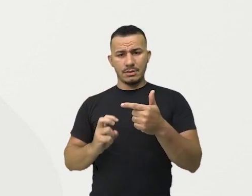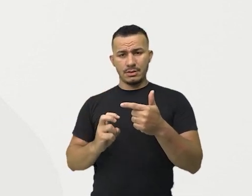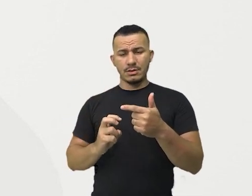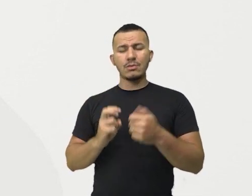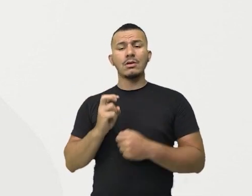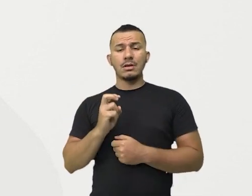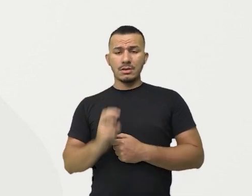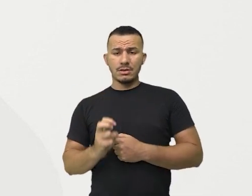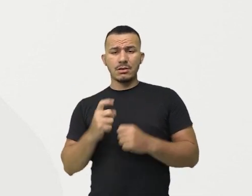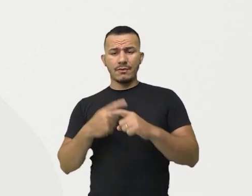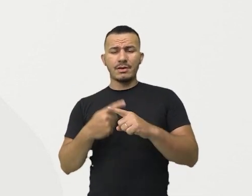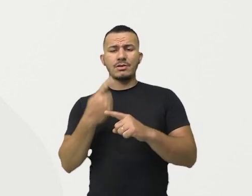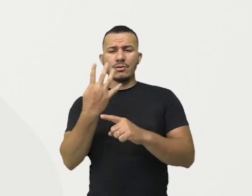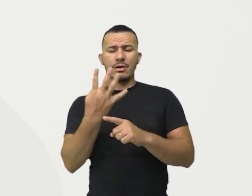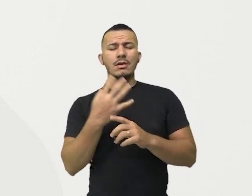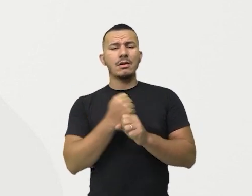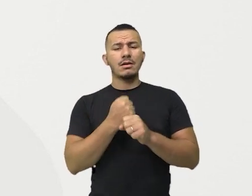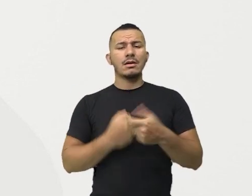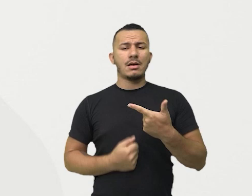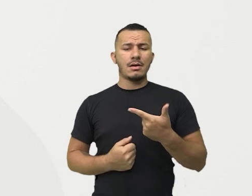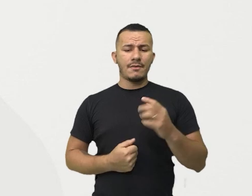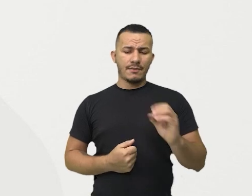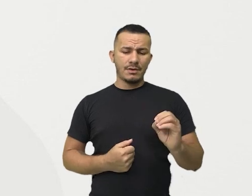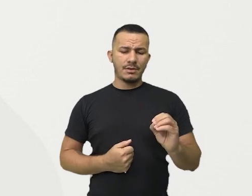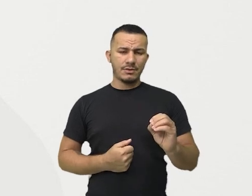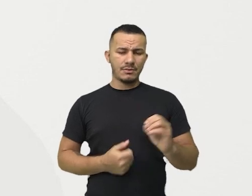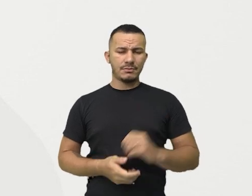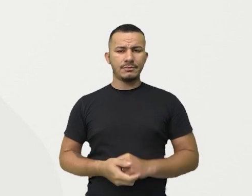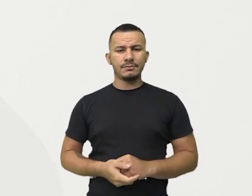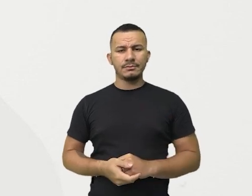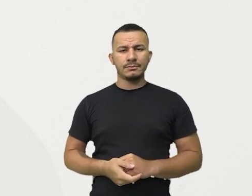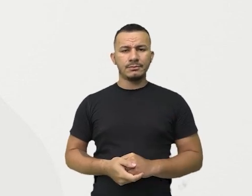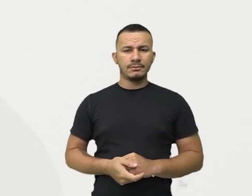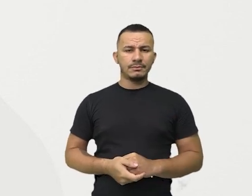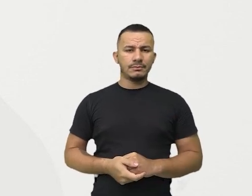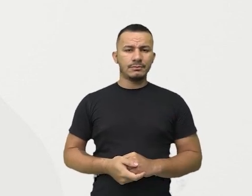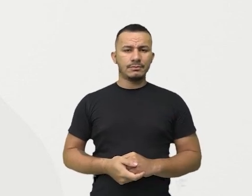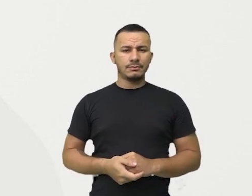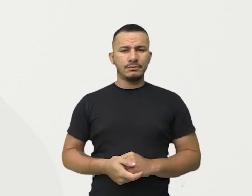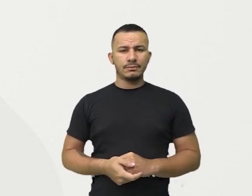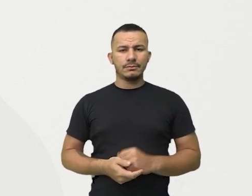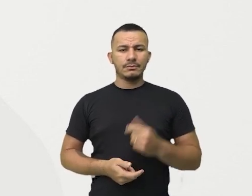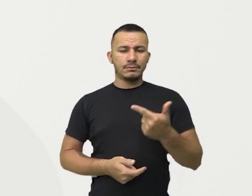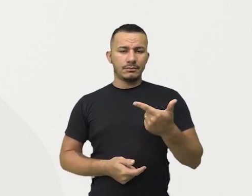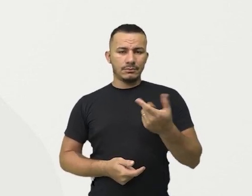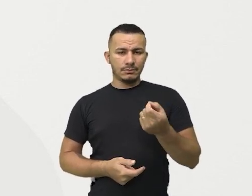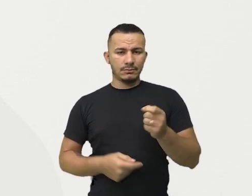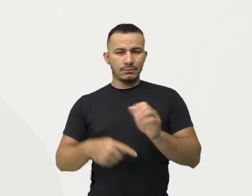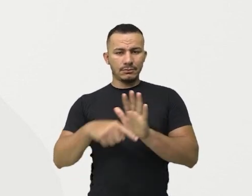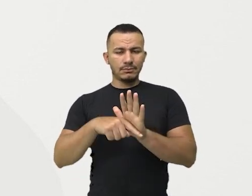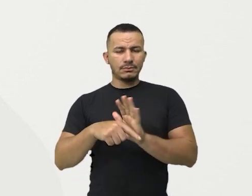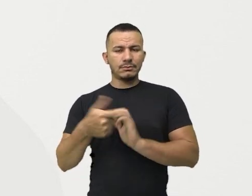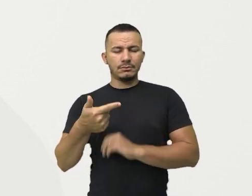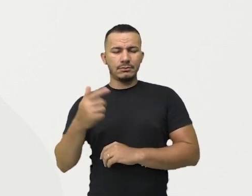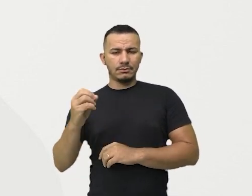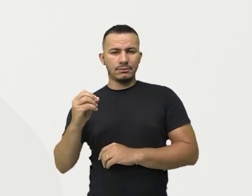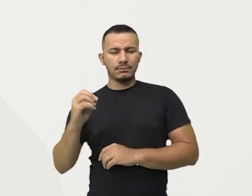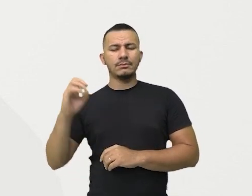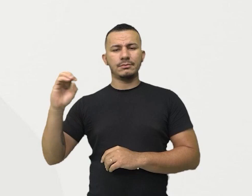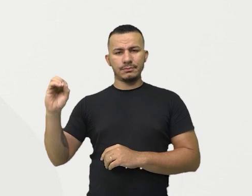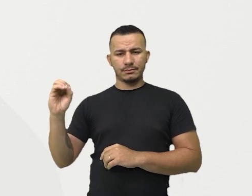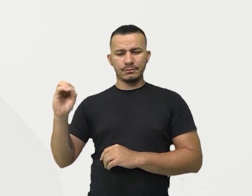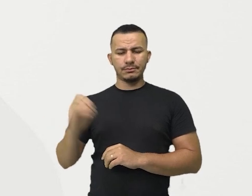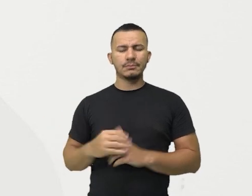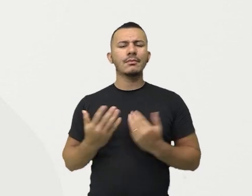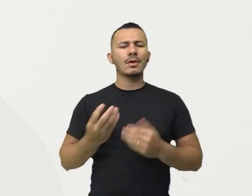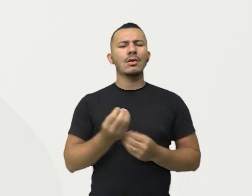4 é 20. Aplicando o algoritmo da divisão, né, pessoal? Que a gente está fazendo aqui, ó. 20 menos 20, 0. Quantos bombons